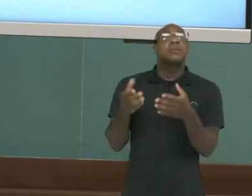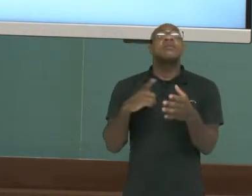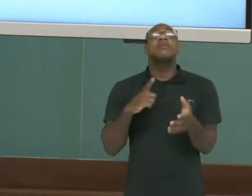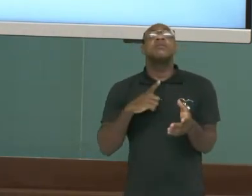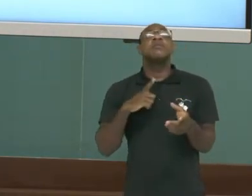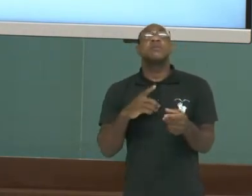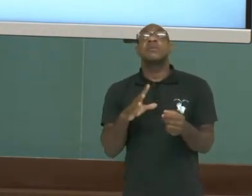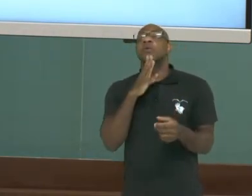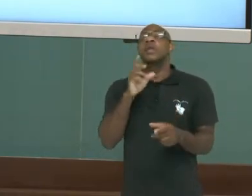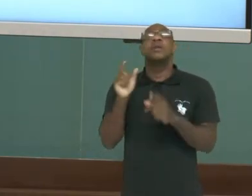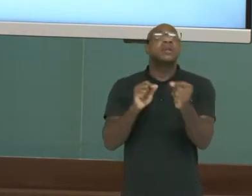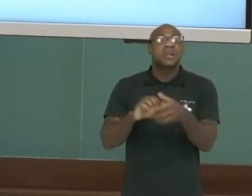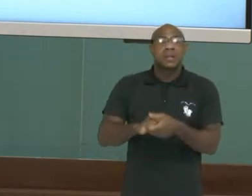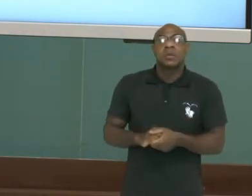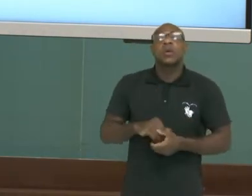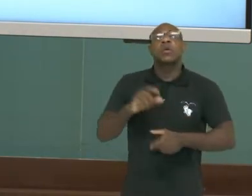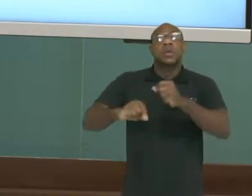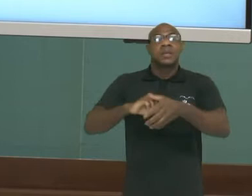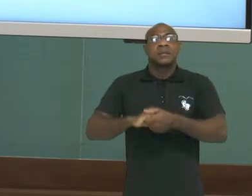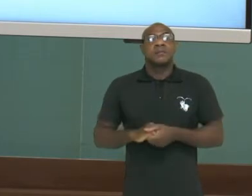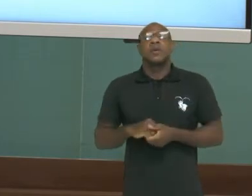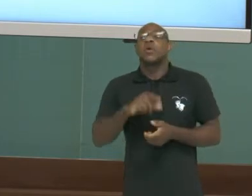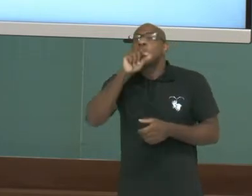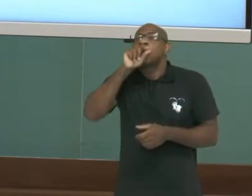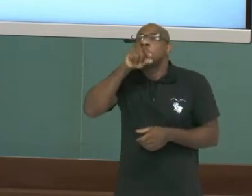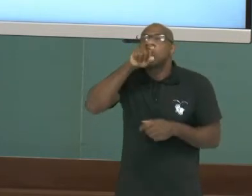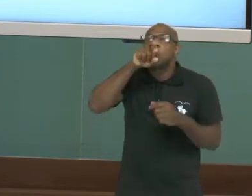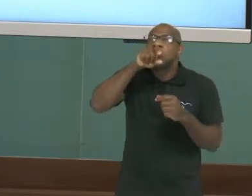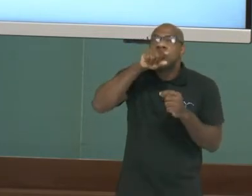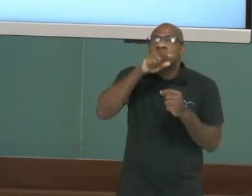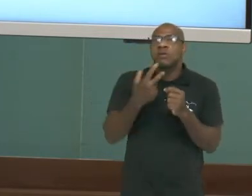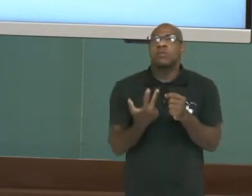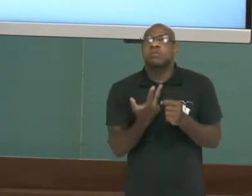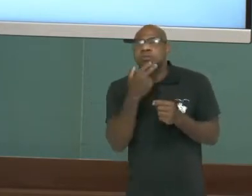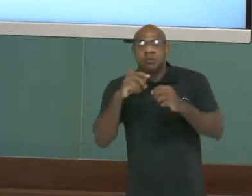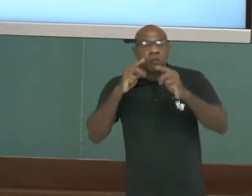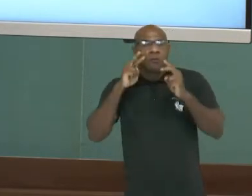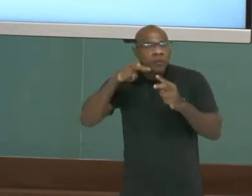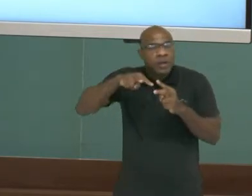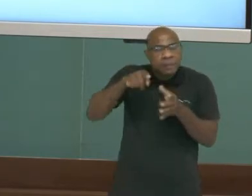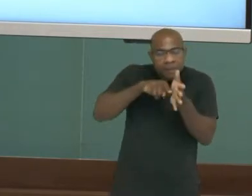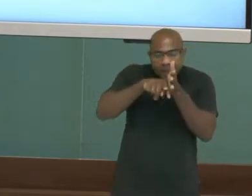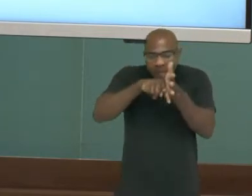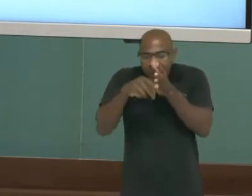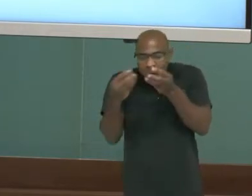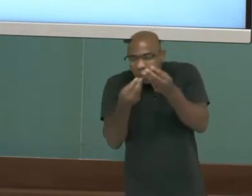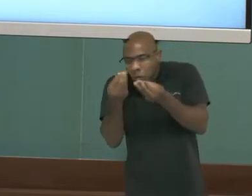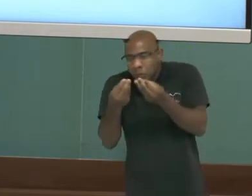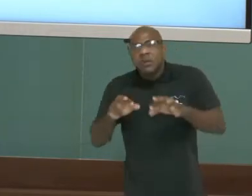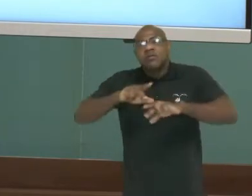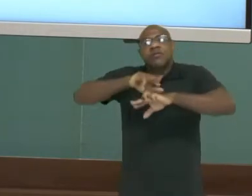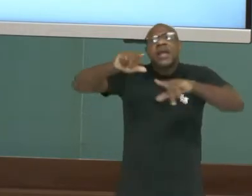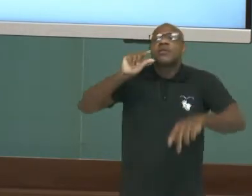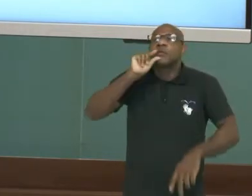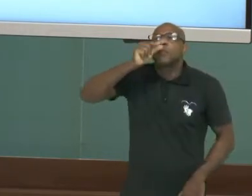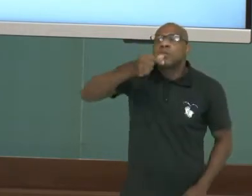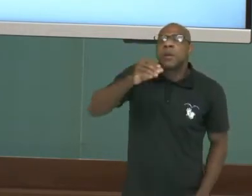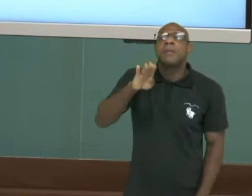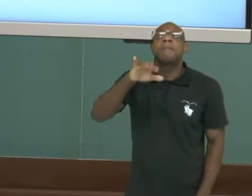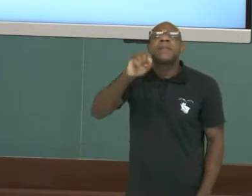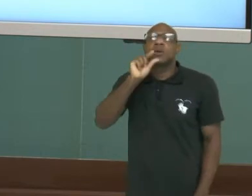então conhecer a anatomia do bico das aves, né? Vamos ali constatar então que os diferentes bicos